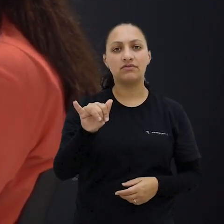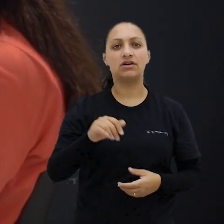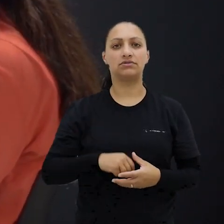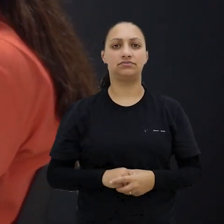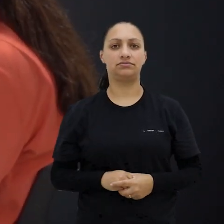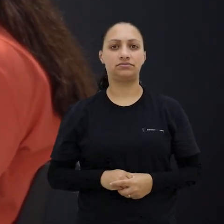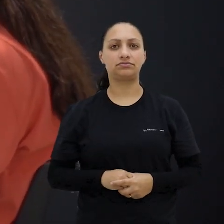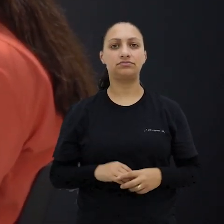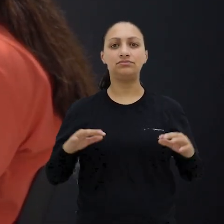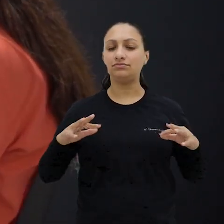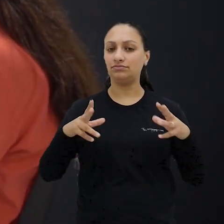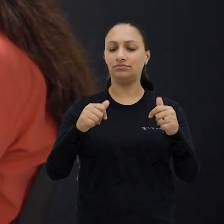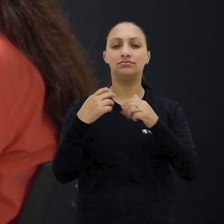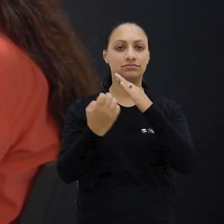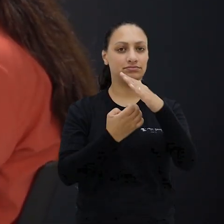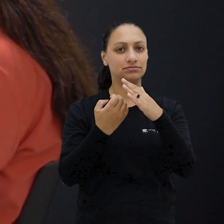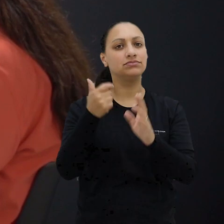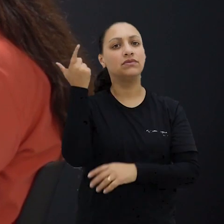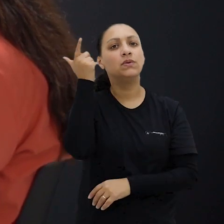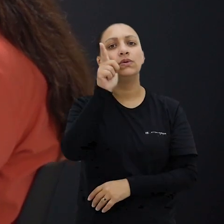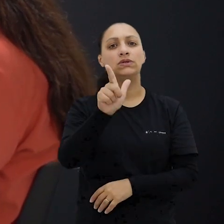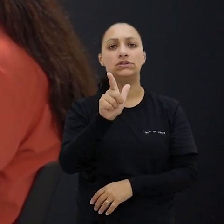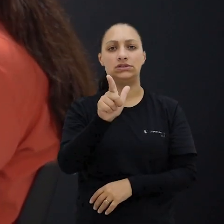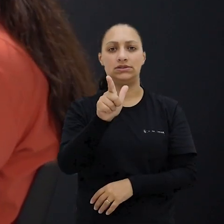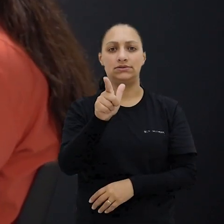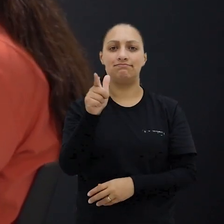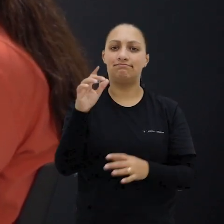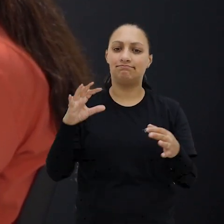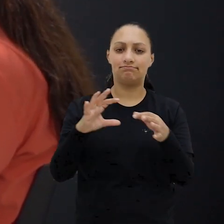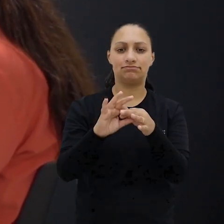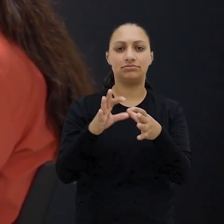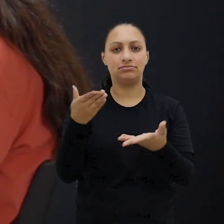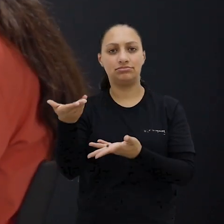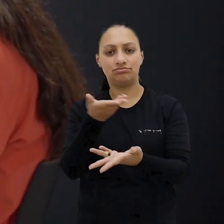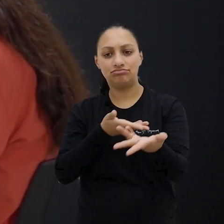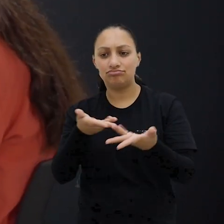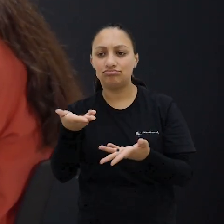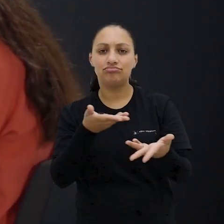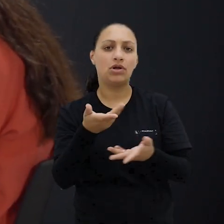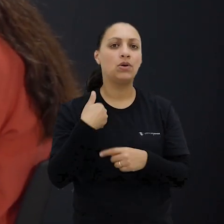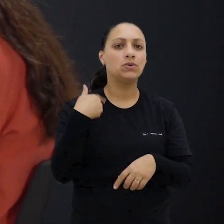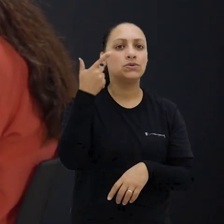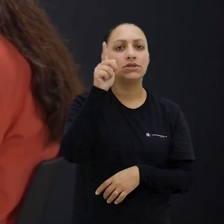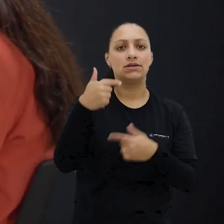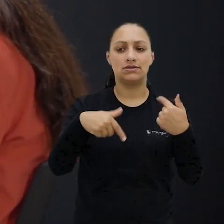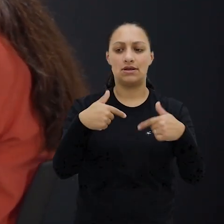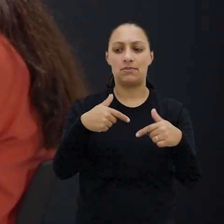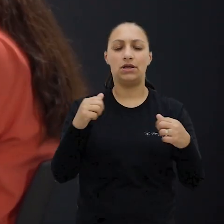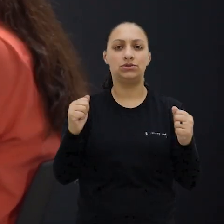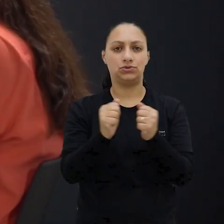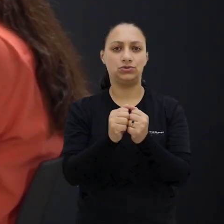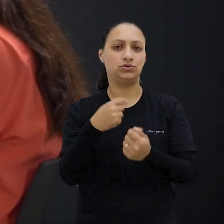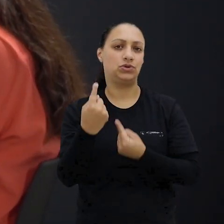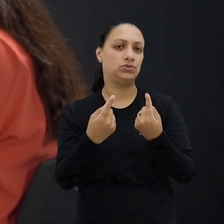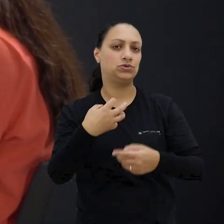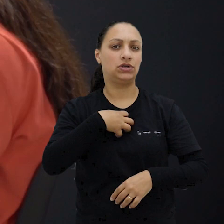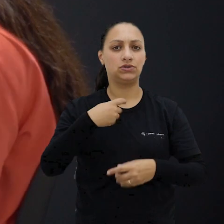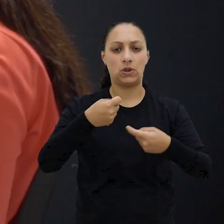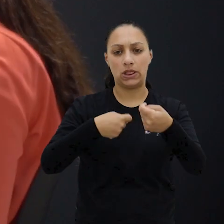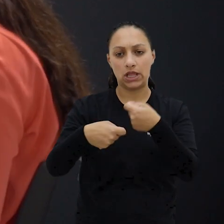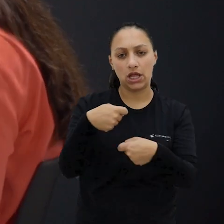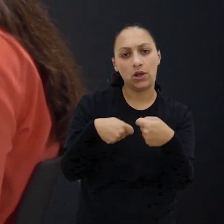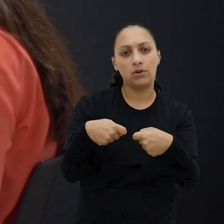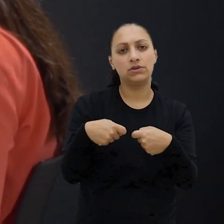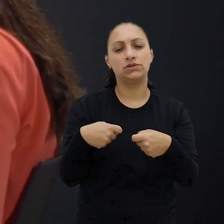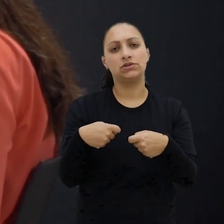né, todas as empresas conseguiram se interligar, trabalhar conjuntamente de alguma forma. Ou negócio,